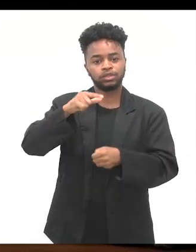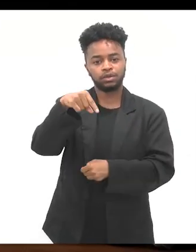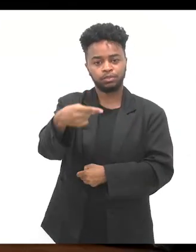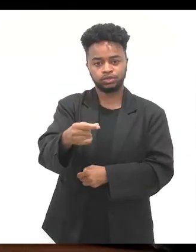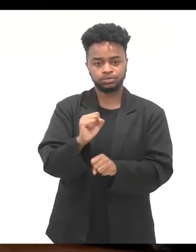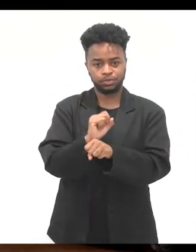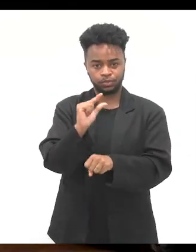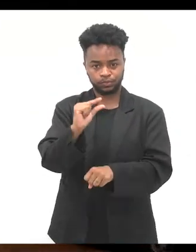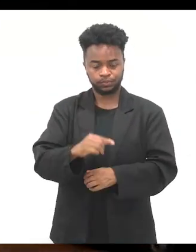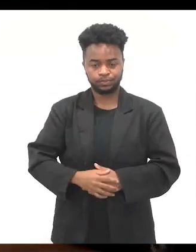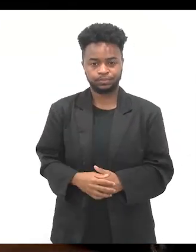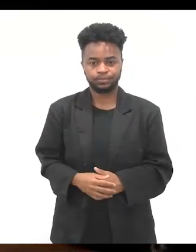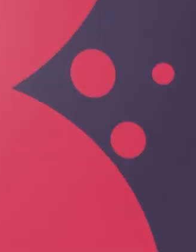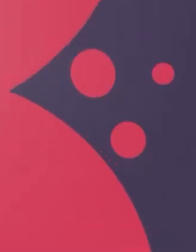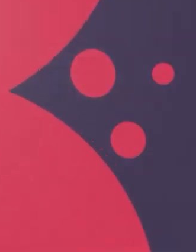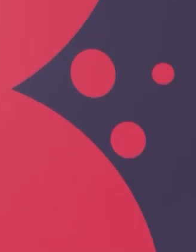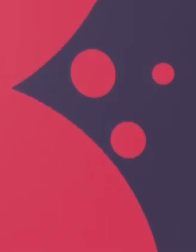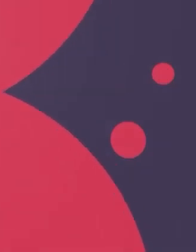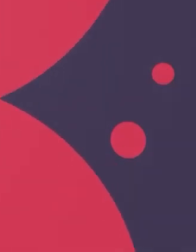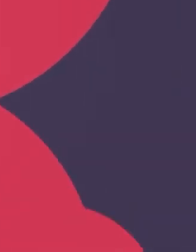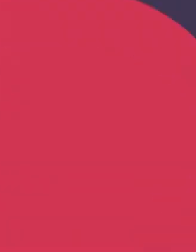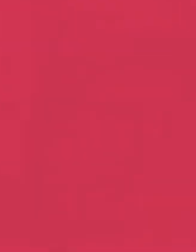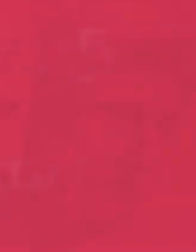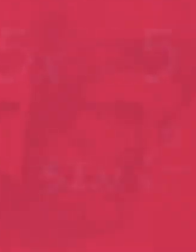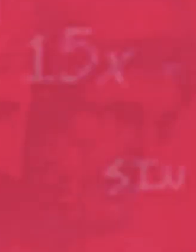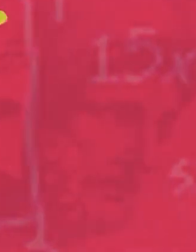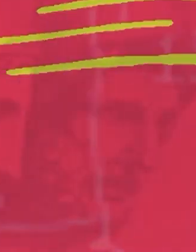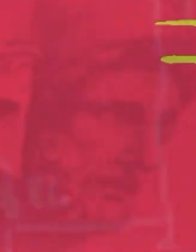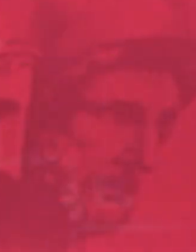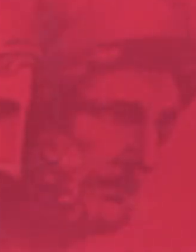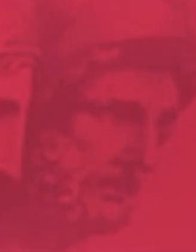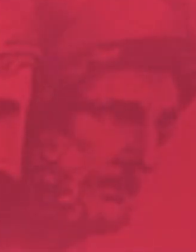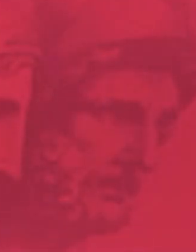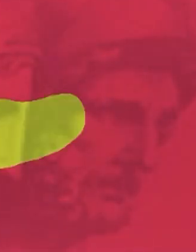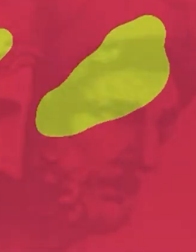Ciência e Existência volta já já, não sai daí.